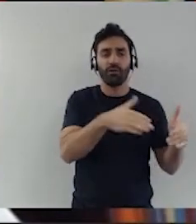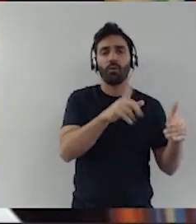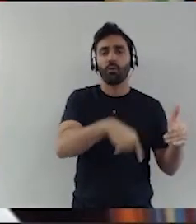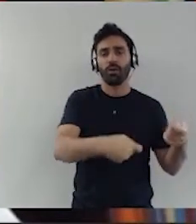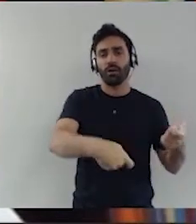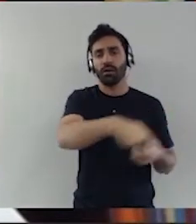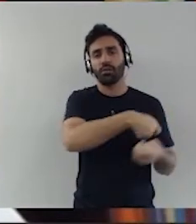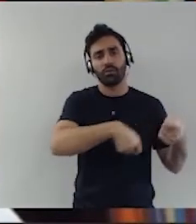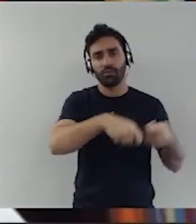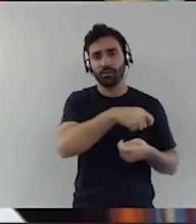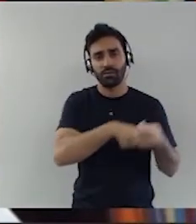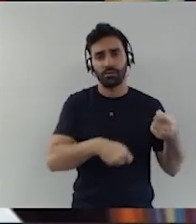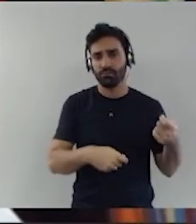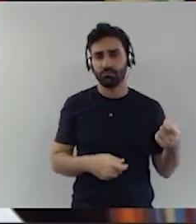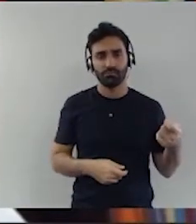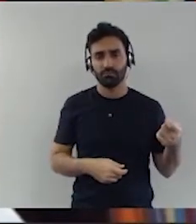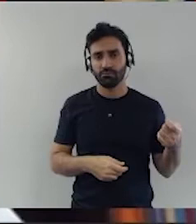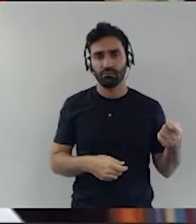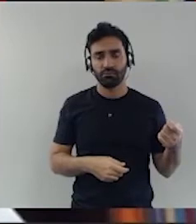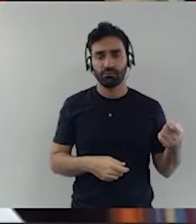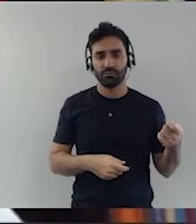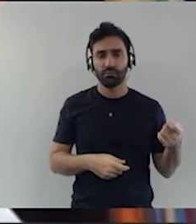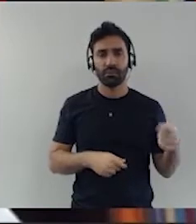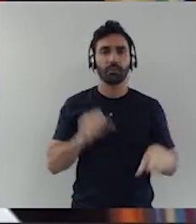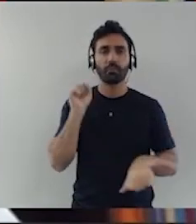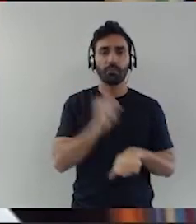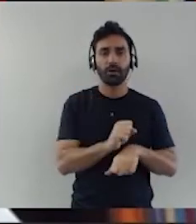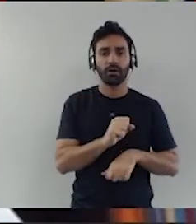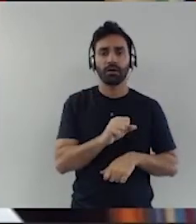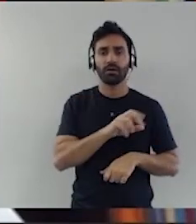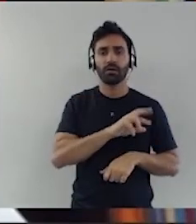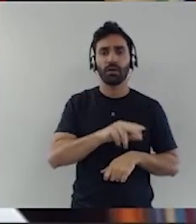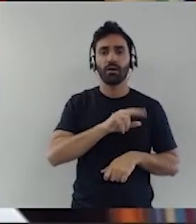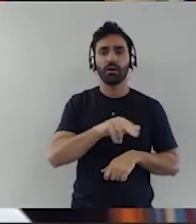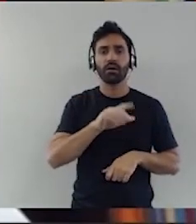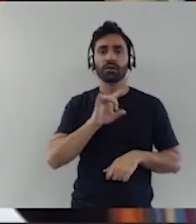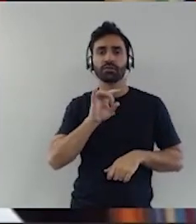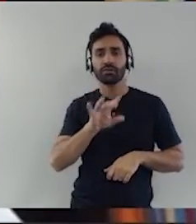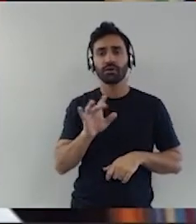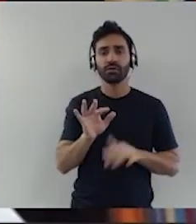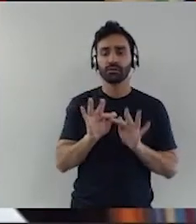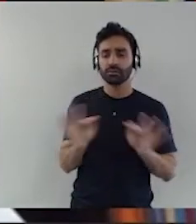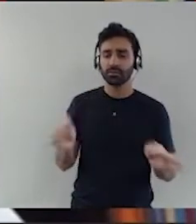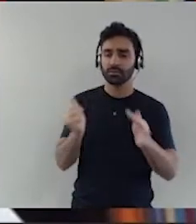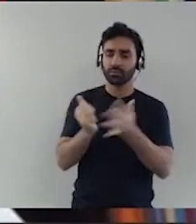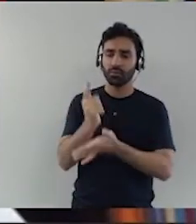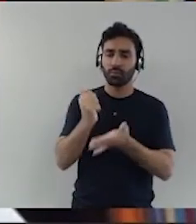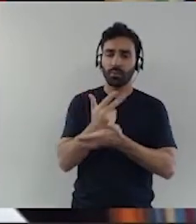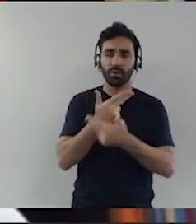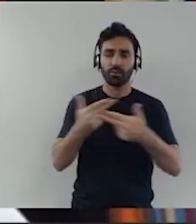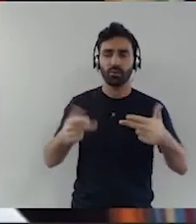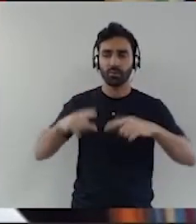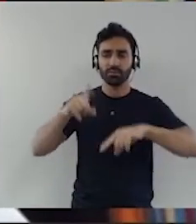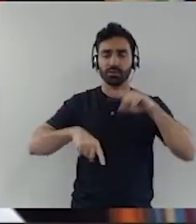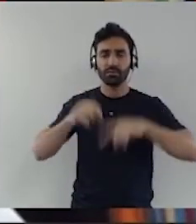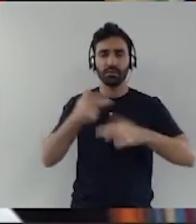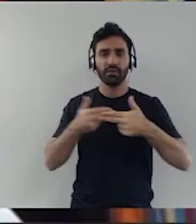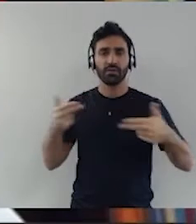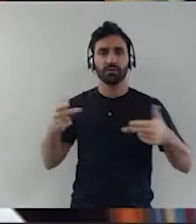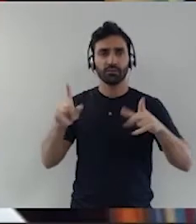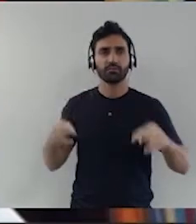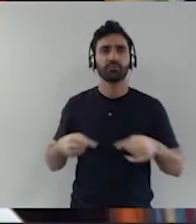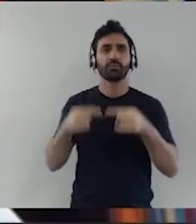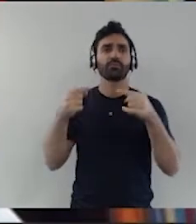né? Deixa de ser visto somente como um meio para aprovisionamento de bens e serviços necessários à satisfação